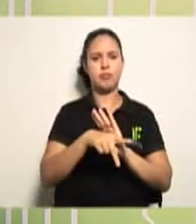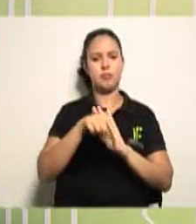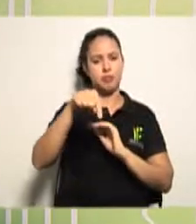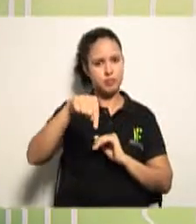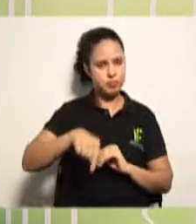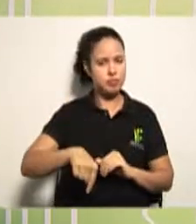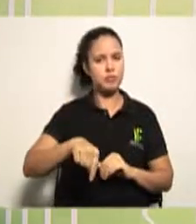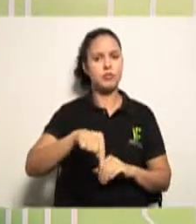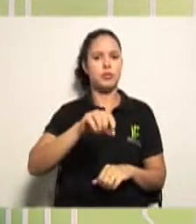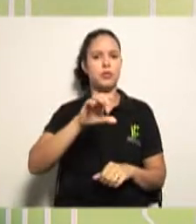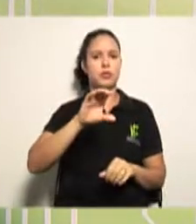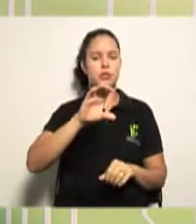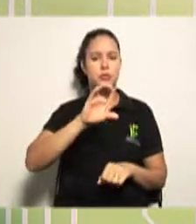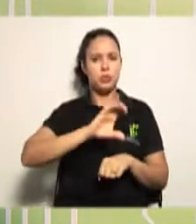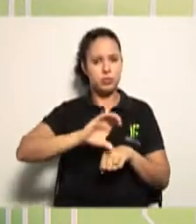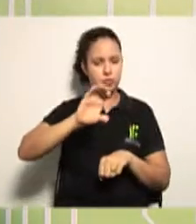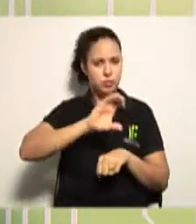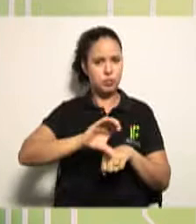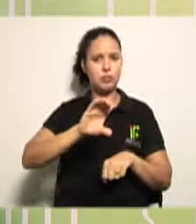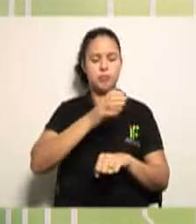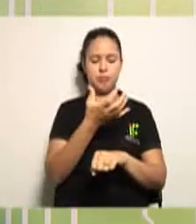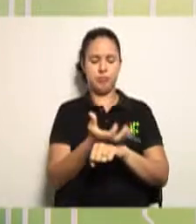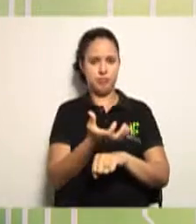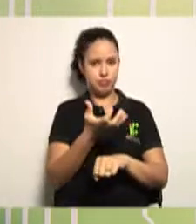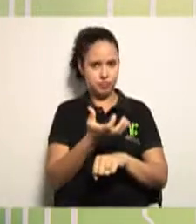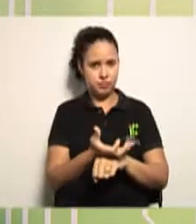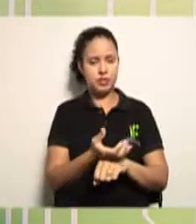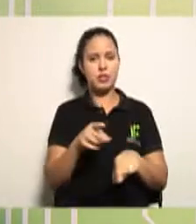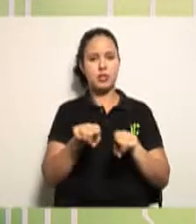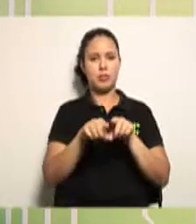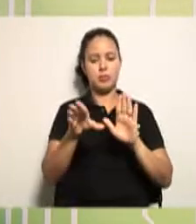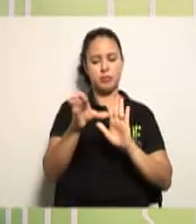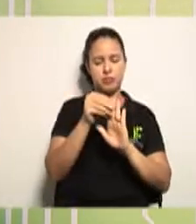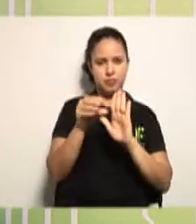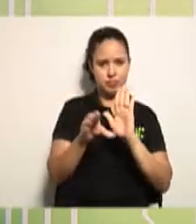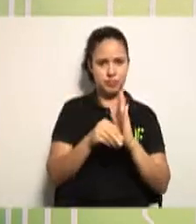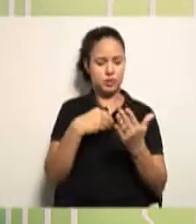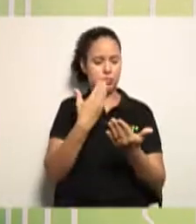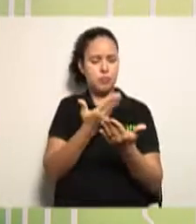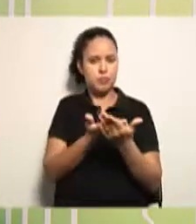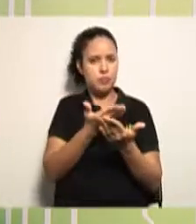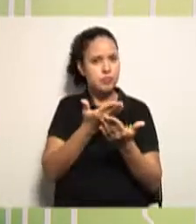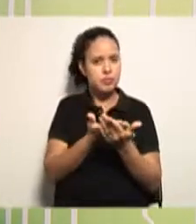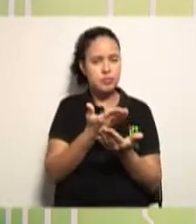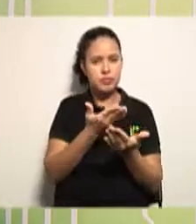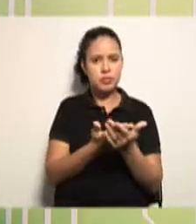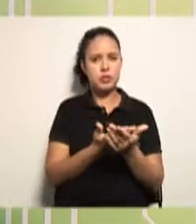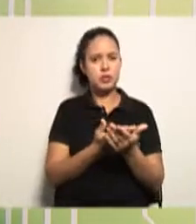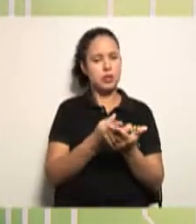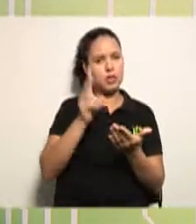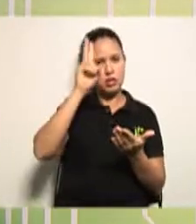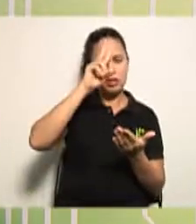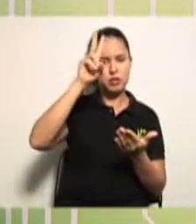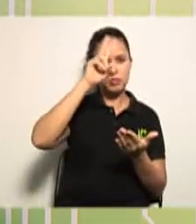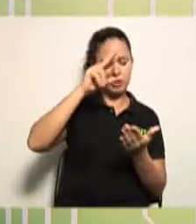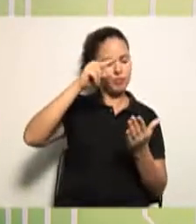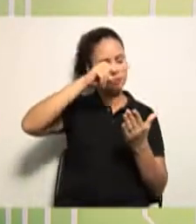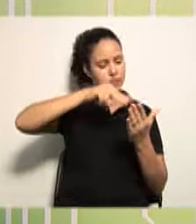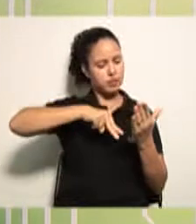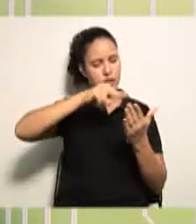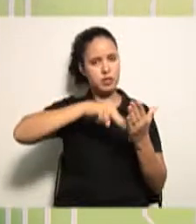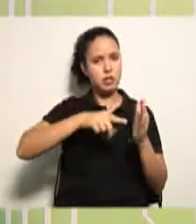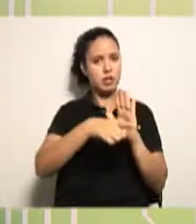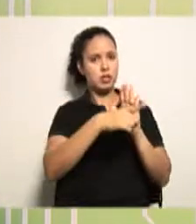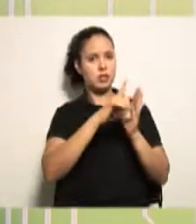da nossa disciplina, para estudar os conteúdos da nossa disciplina, para que você possa verificar, fazer leituras